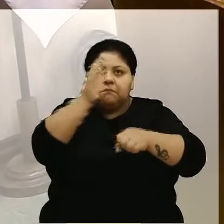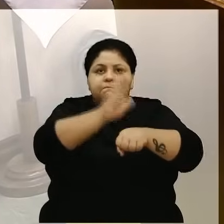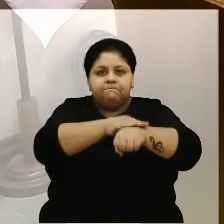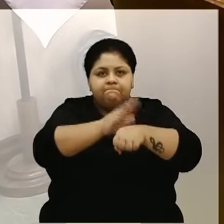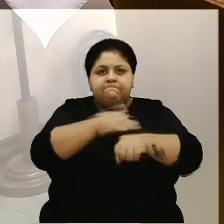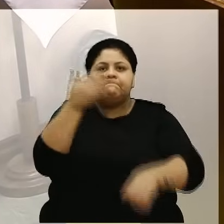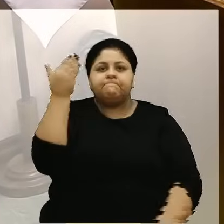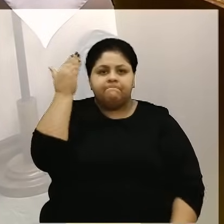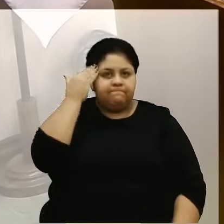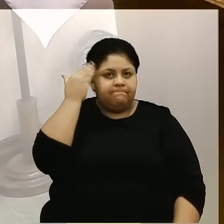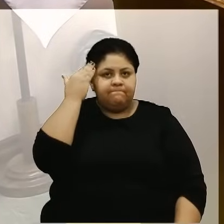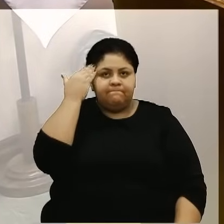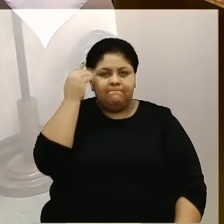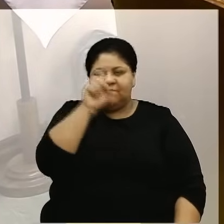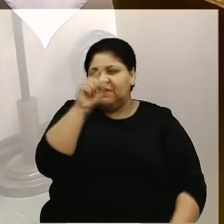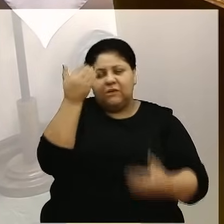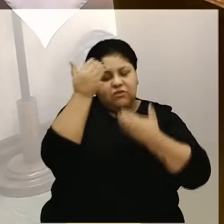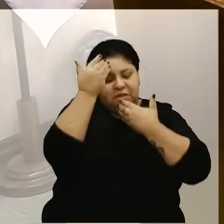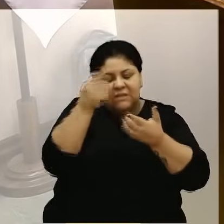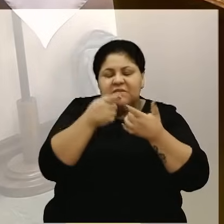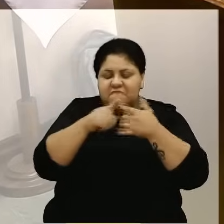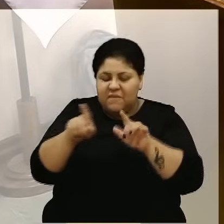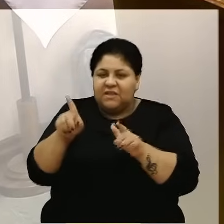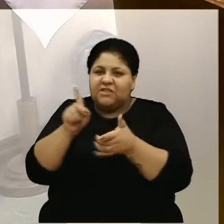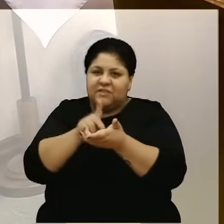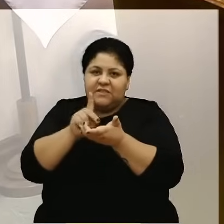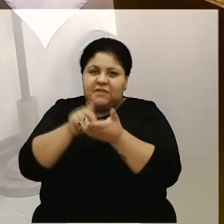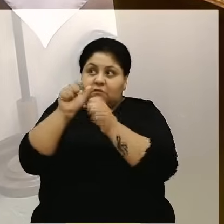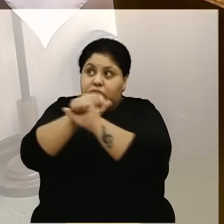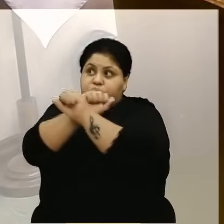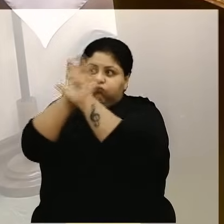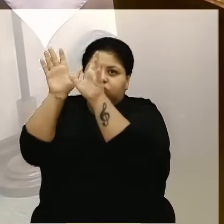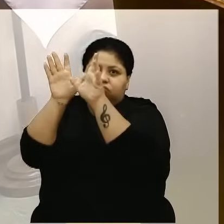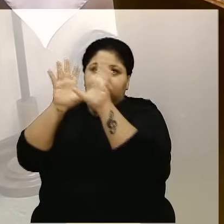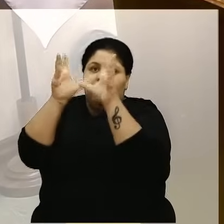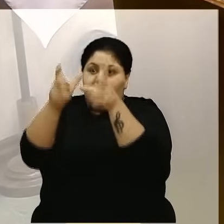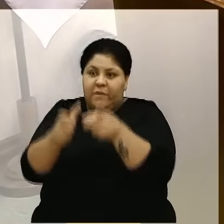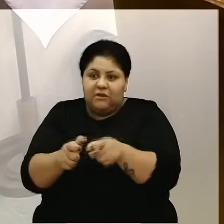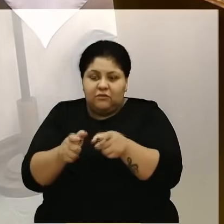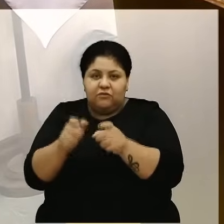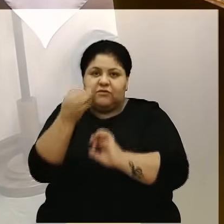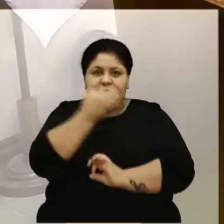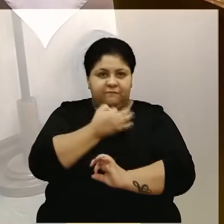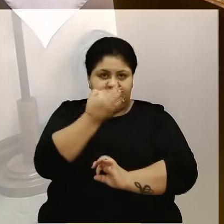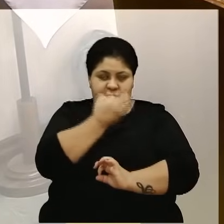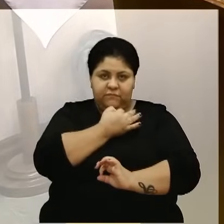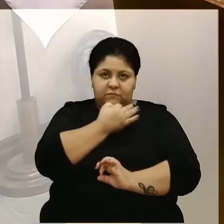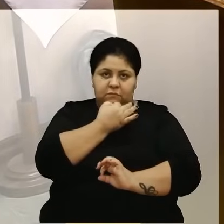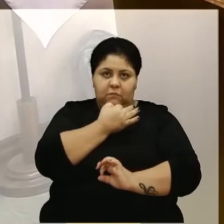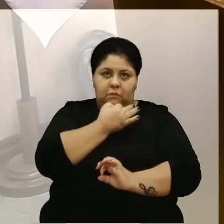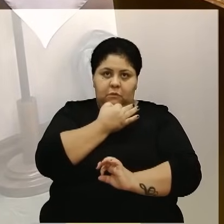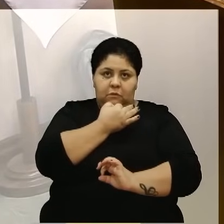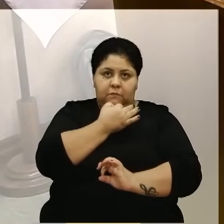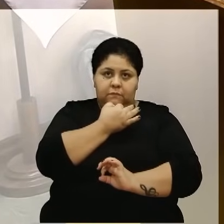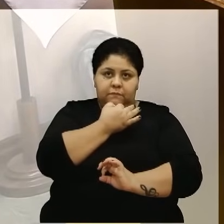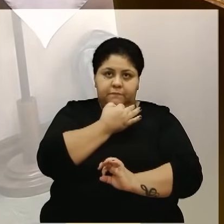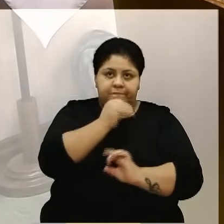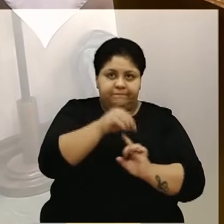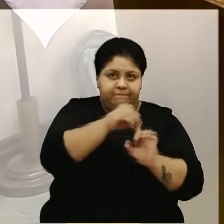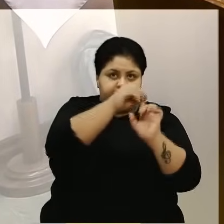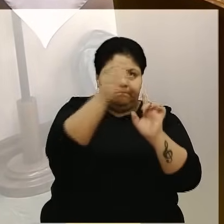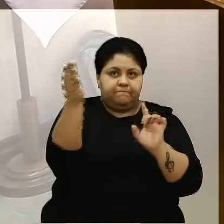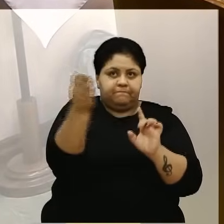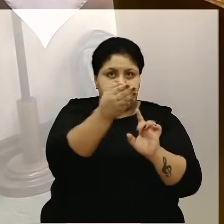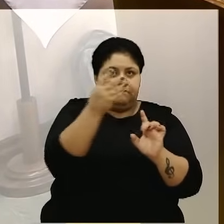que não é de agradecer, mas realmente de expor e deixar claro, acho que para toda a população, e principalmente para os nobres vereadores aqui,